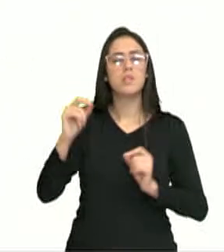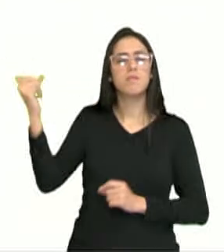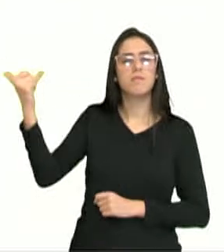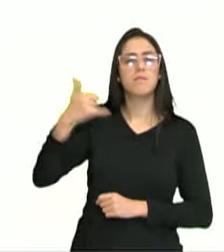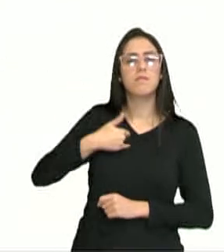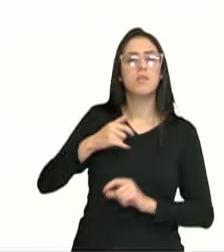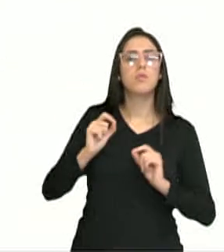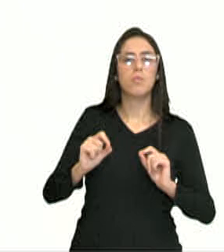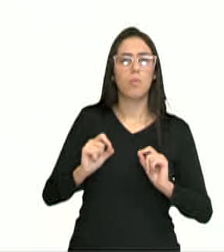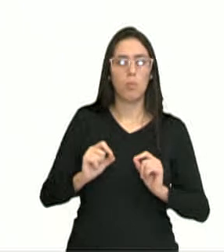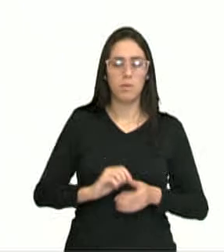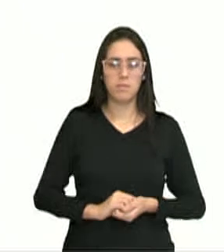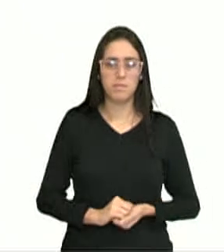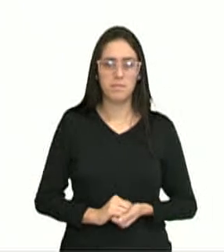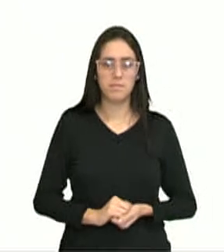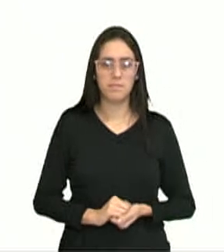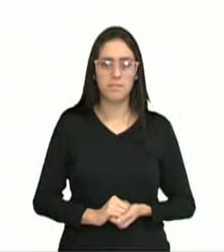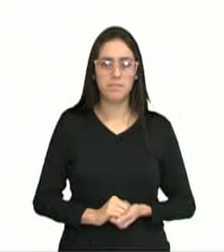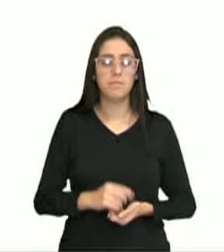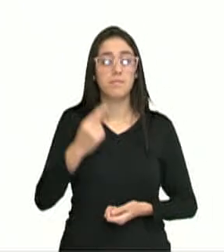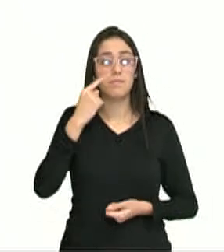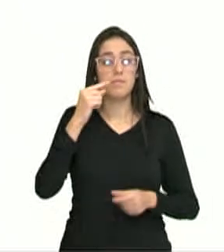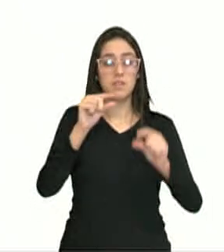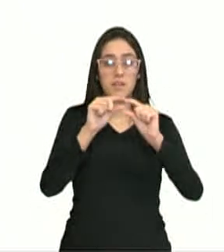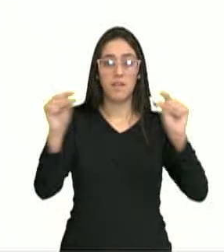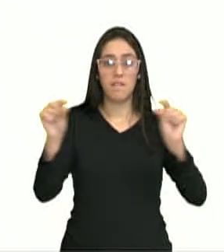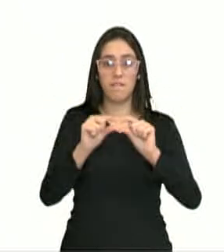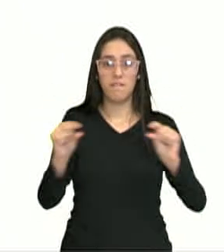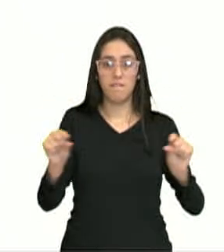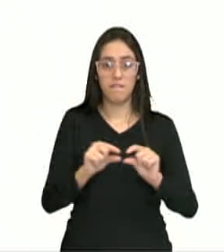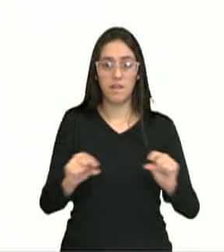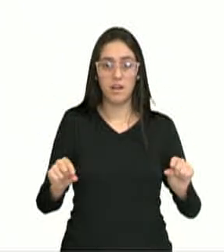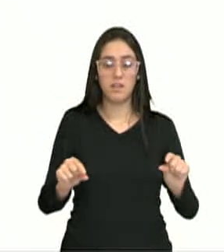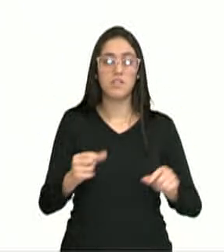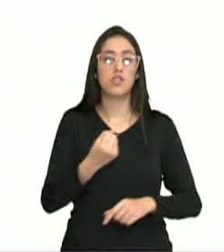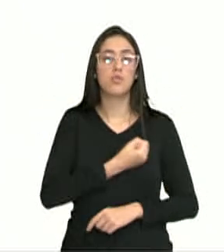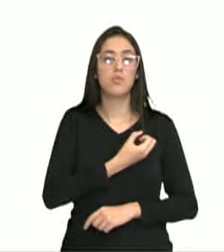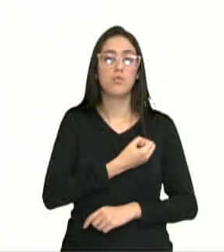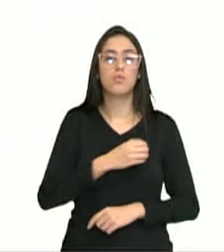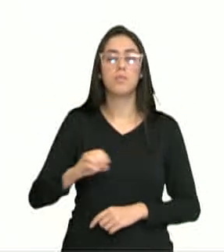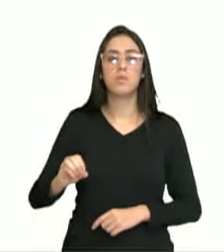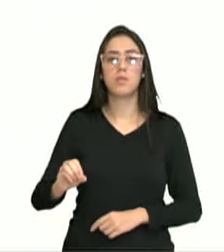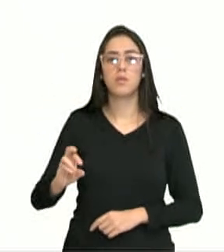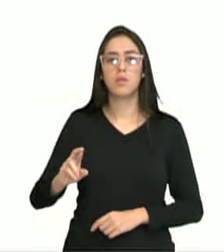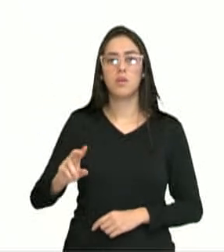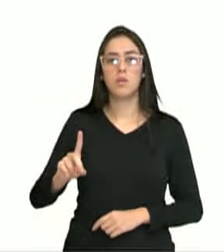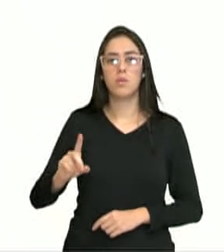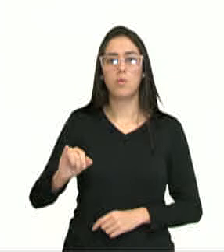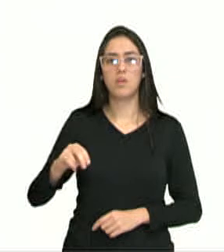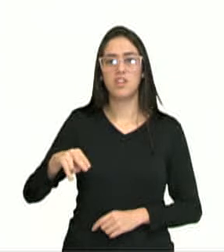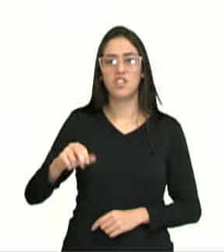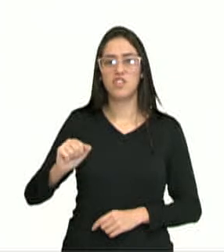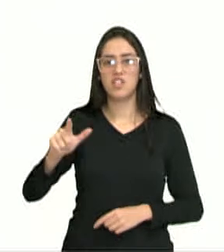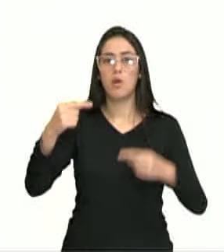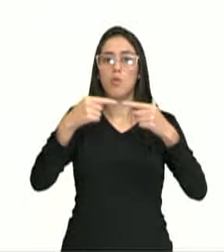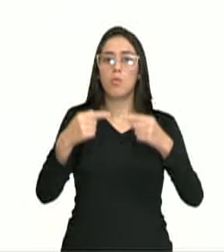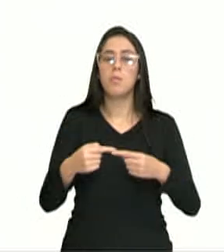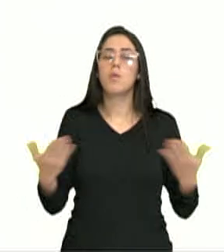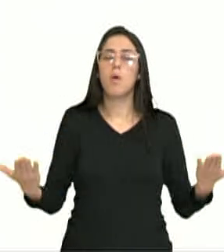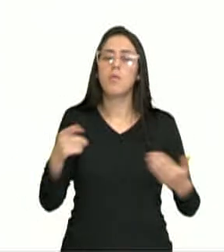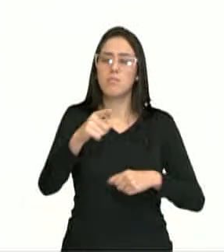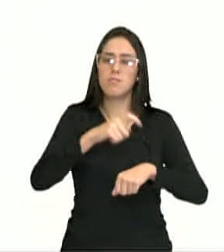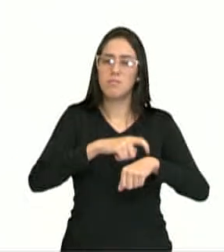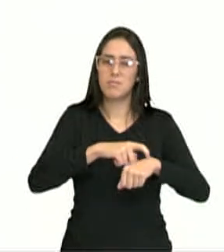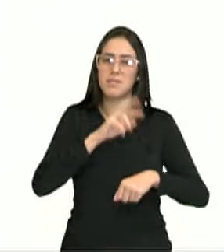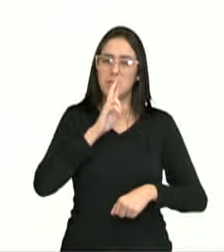exercício. Ó, completa as frases com o número ordinal correspondiente. Vou dar um tempinho